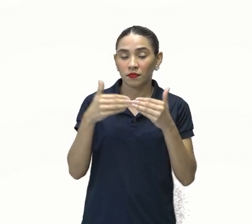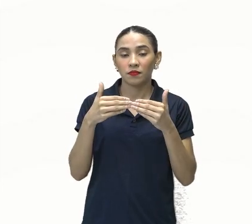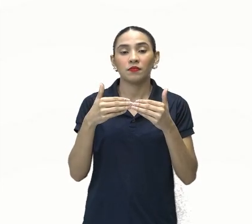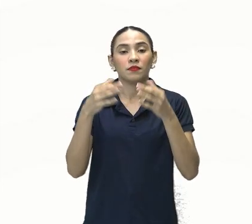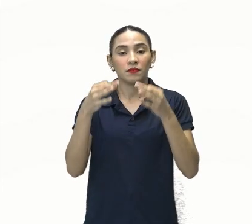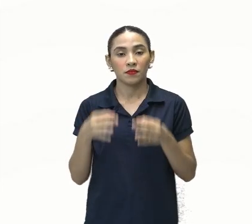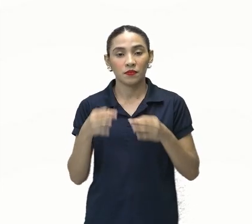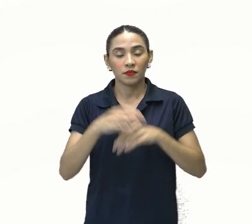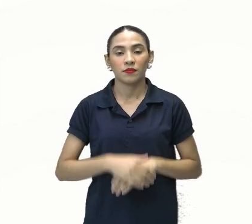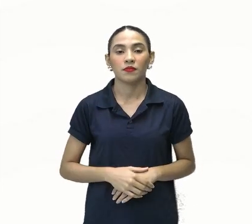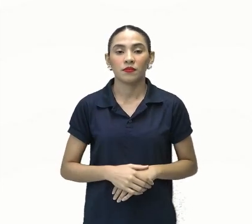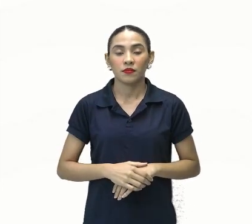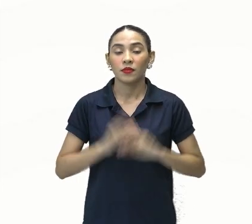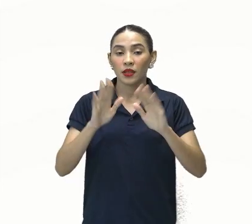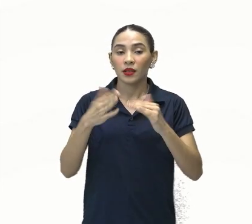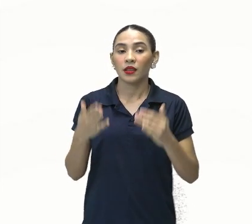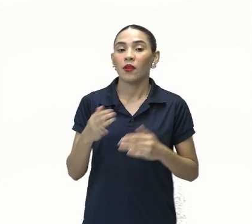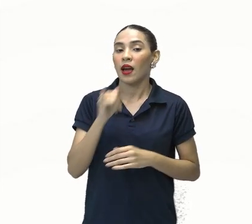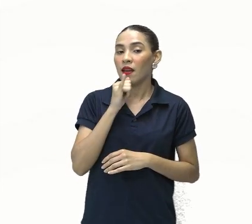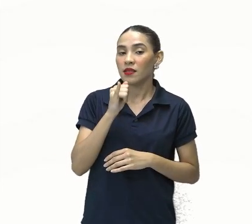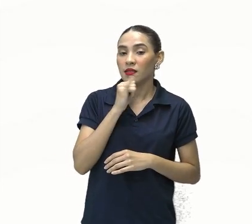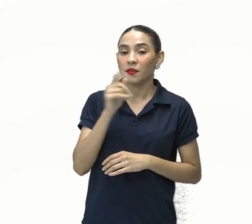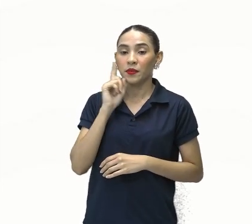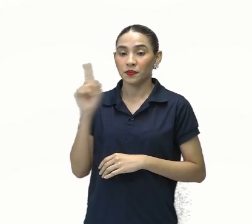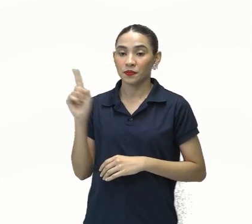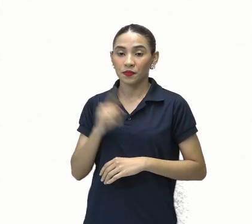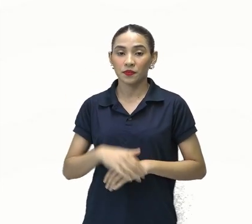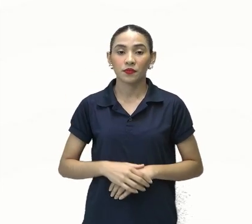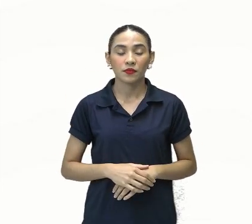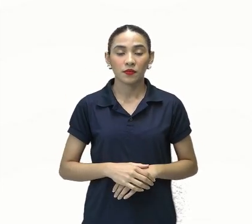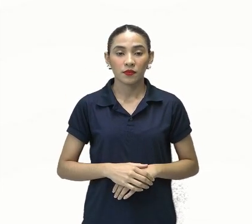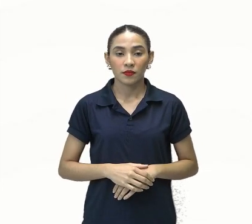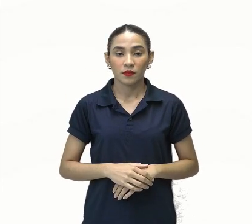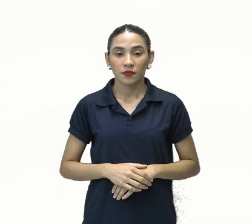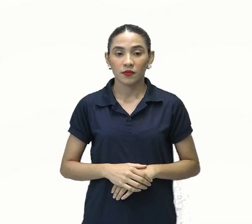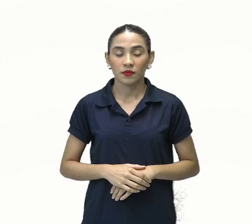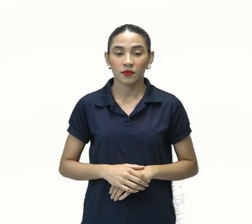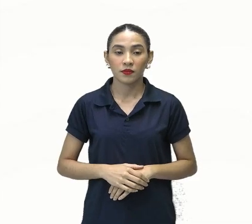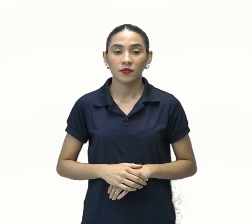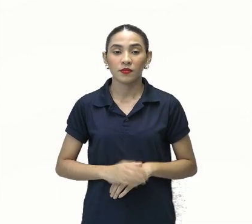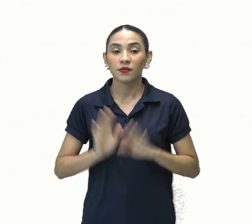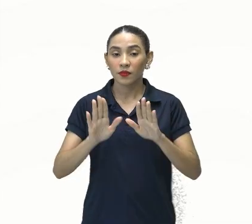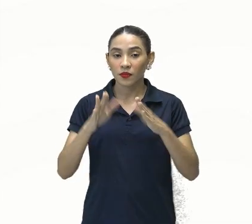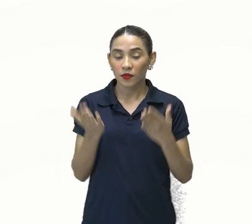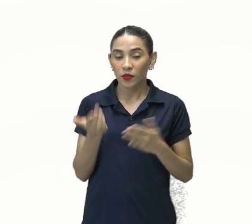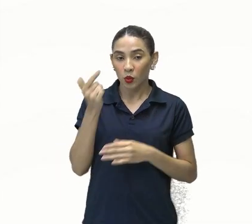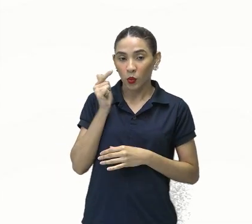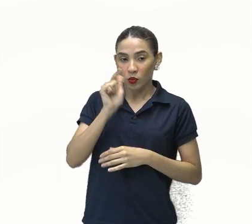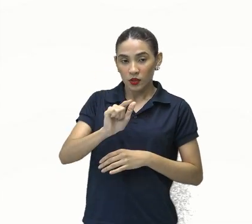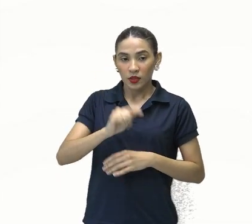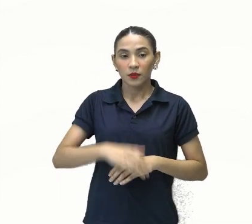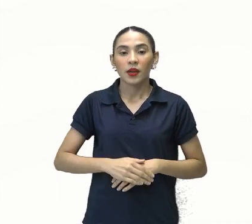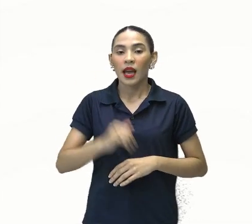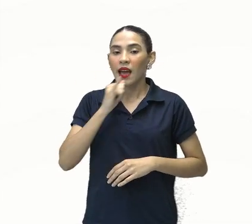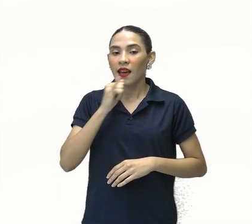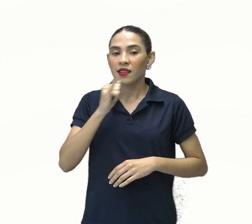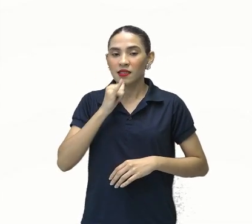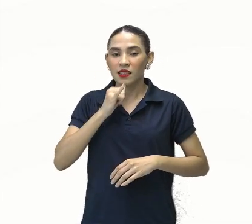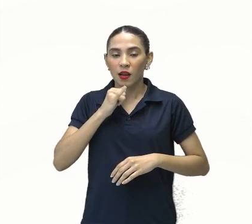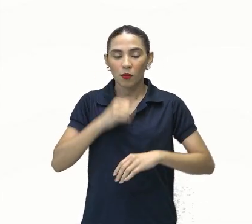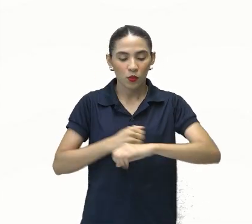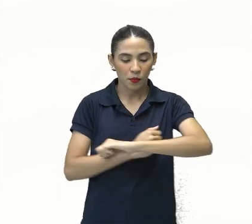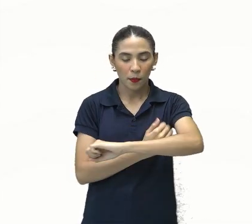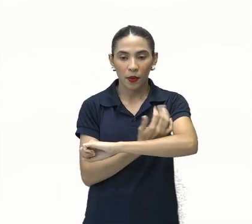proporcionais. Considere a seguinte situação. Para adubar um